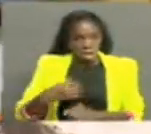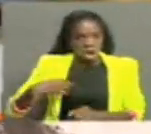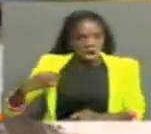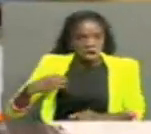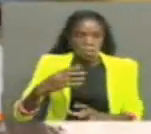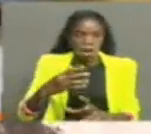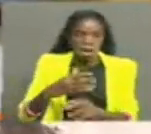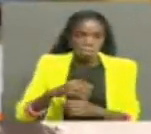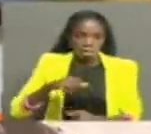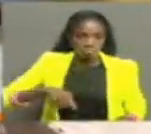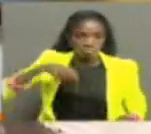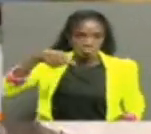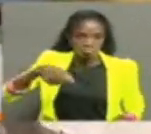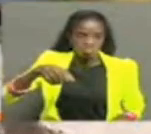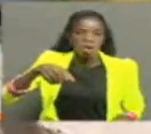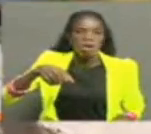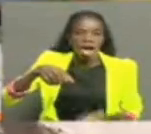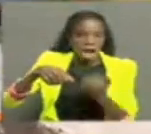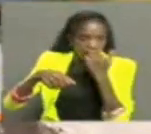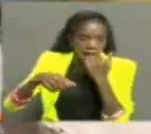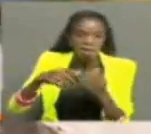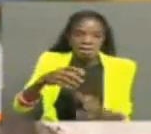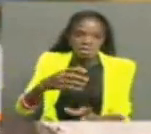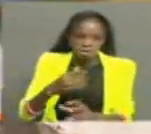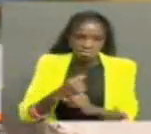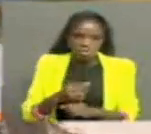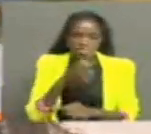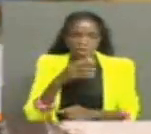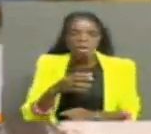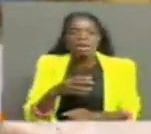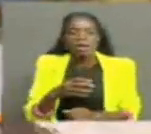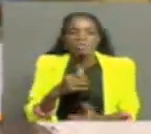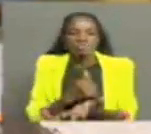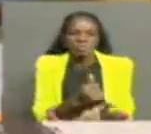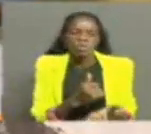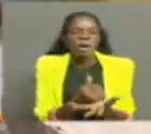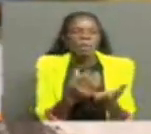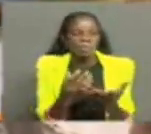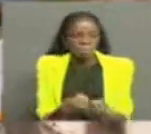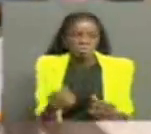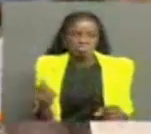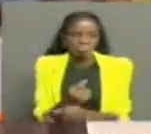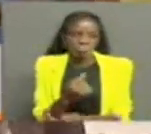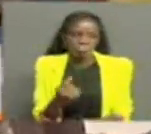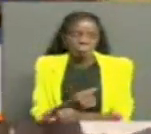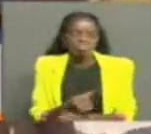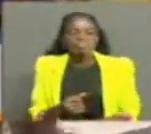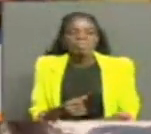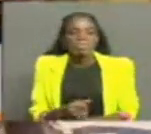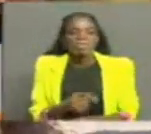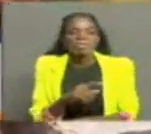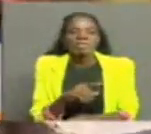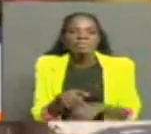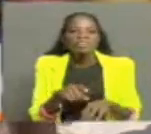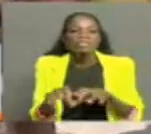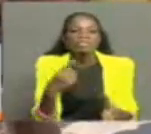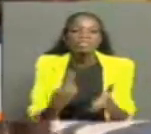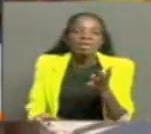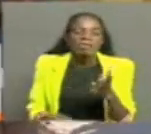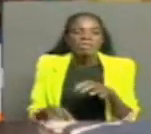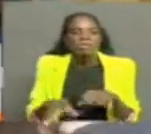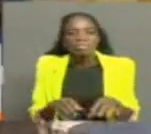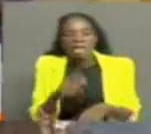fardo e duas bacias com alimentos. Vai ajudar muito? Vai ajudar muito, muito, muito mesmo. Vai fazer o quê? Vou fazer gelado,